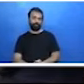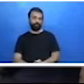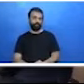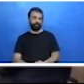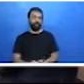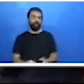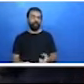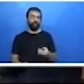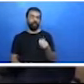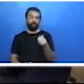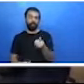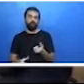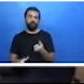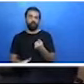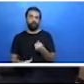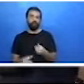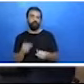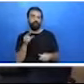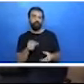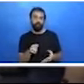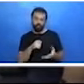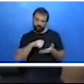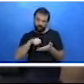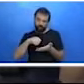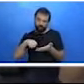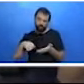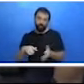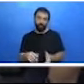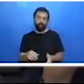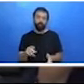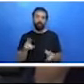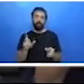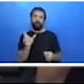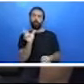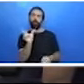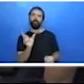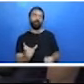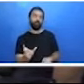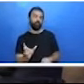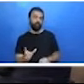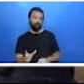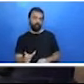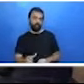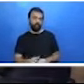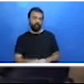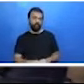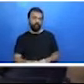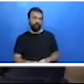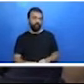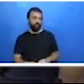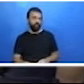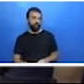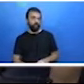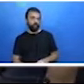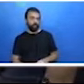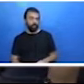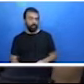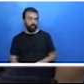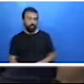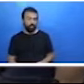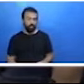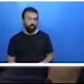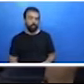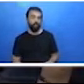6. Escreva palavras que completem os versos de cordel. Atenção ao escolher as palavras que rimam. Elas